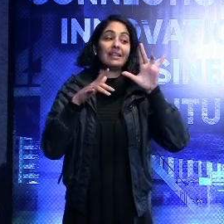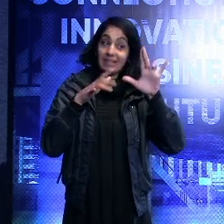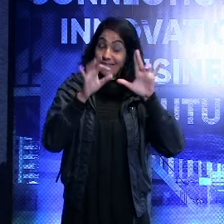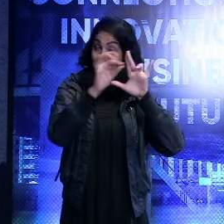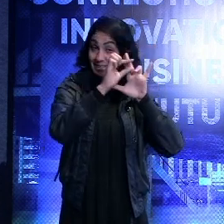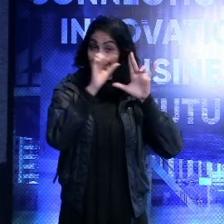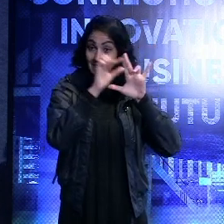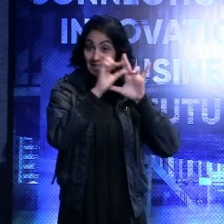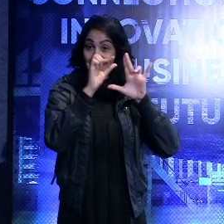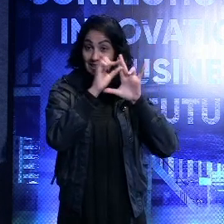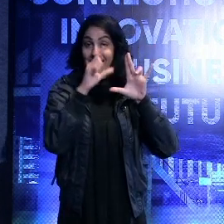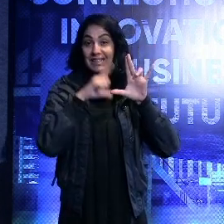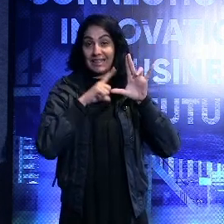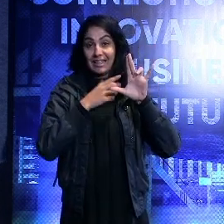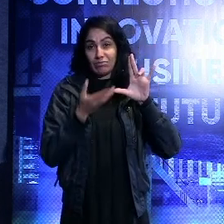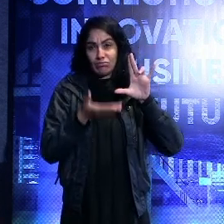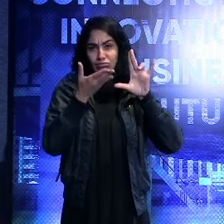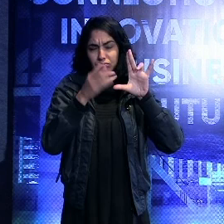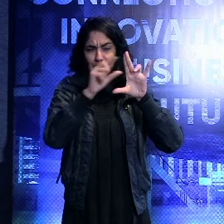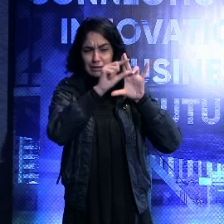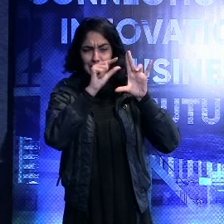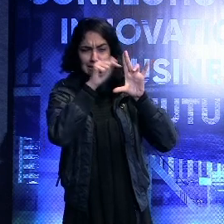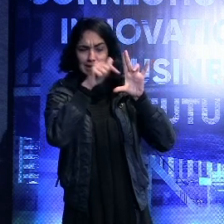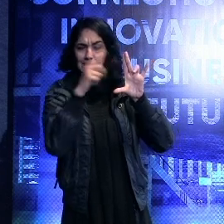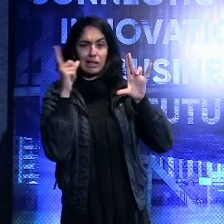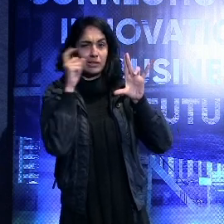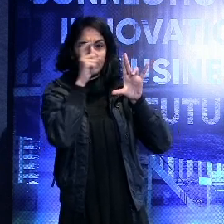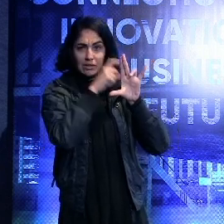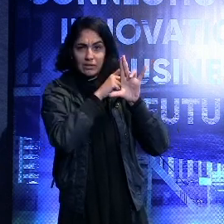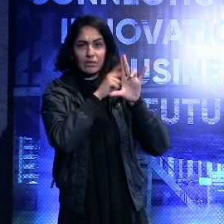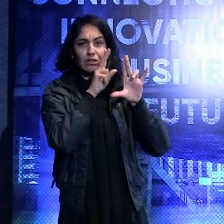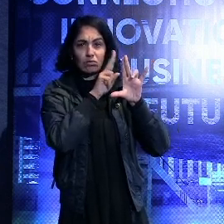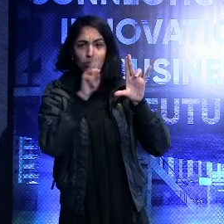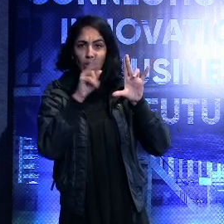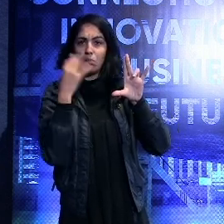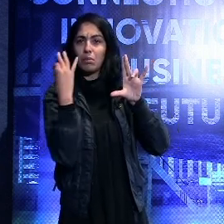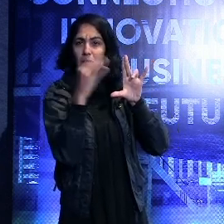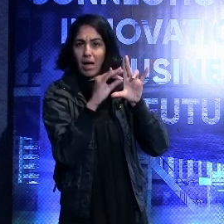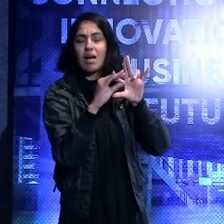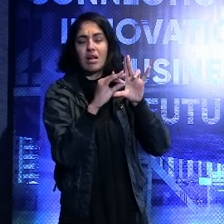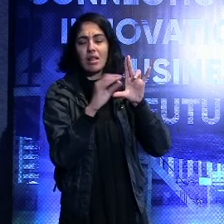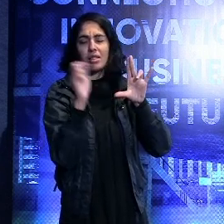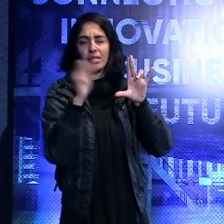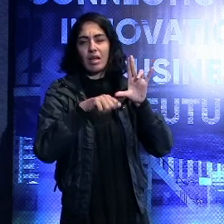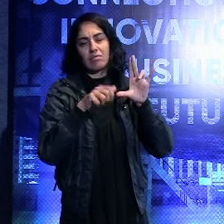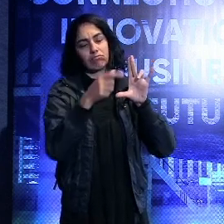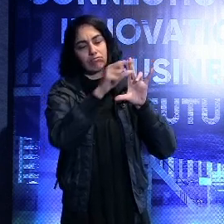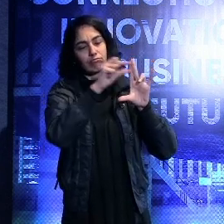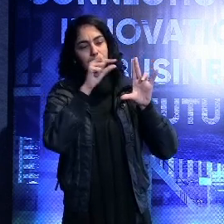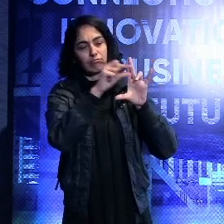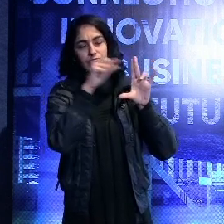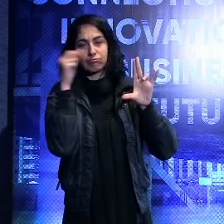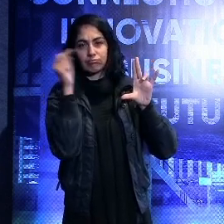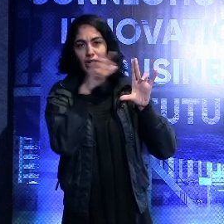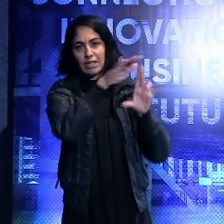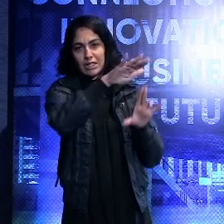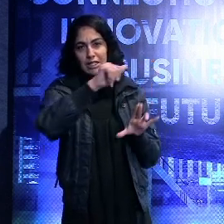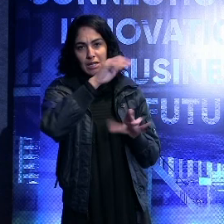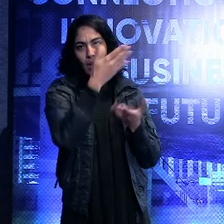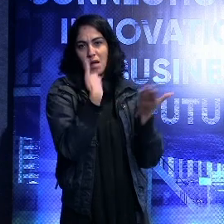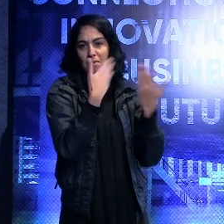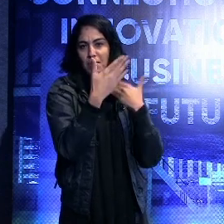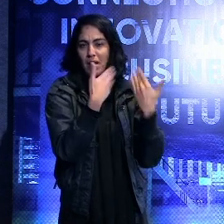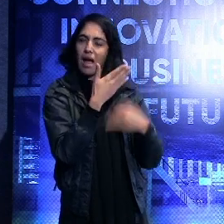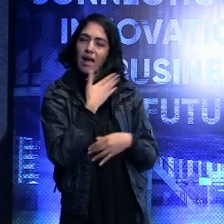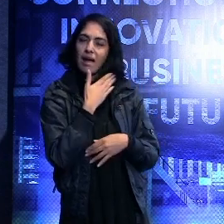subir um pouquinho, mas também não é muito difícil, pelo nome, não é muito difícil me achar no LinkedIn. Pode me chamar lá para bater um